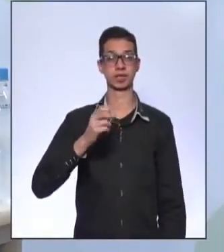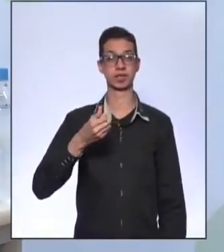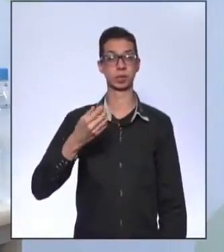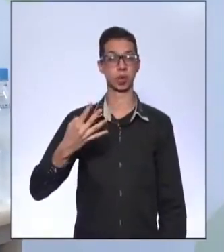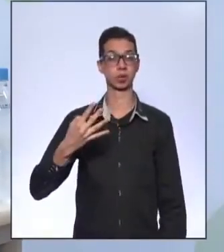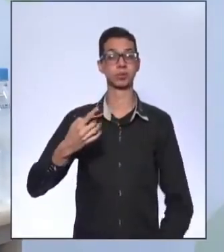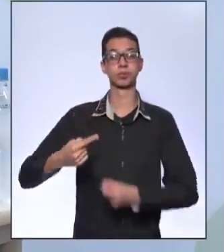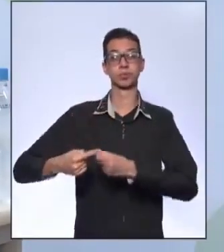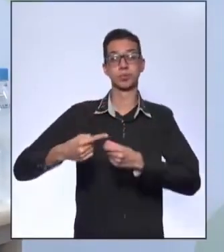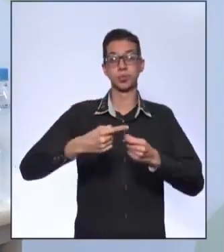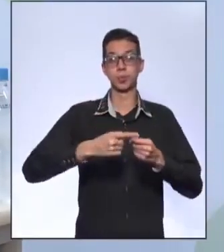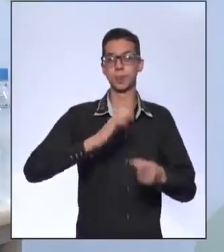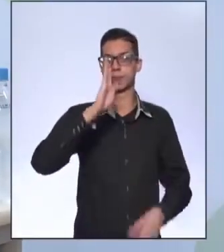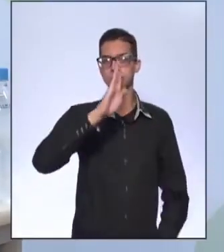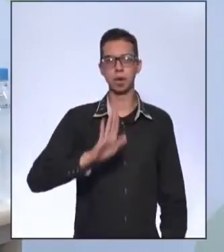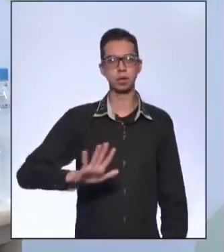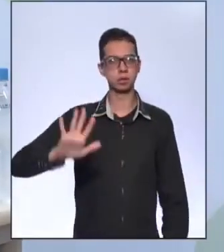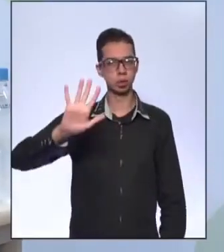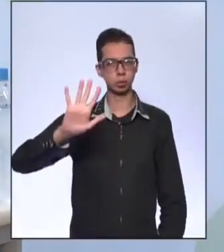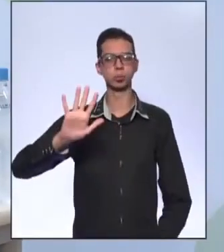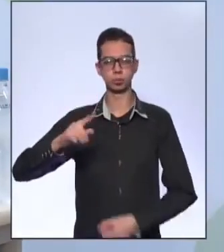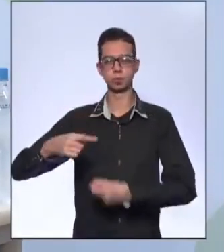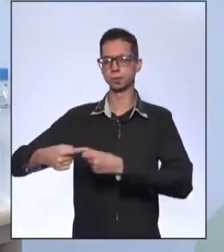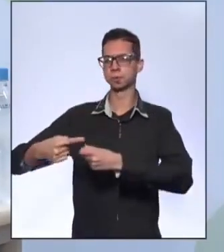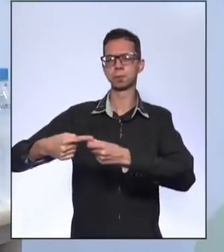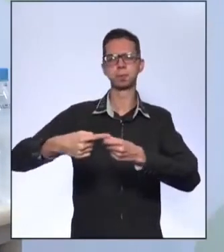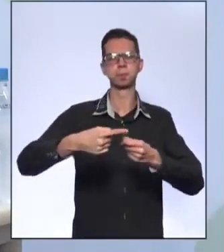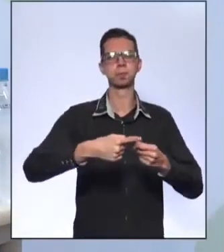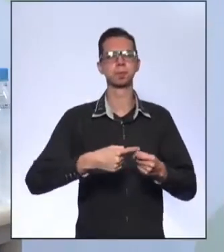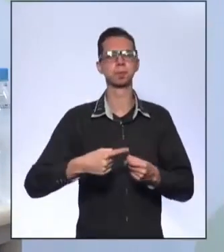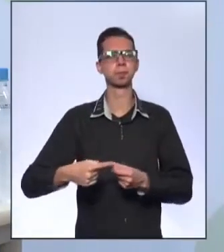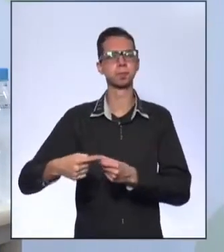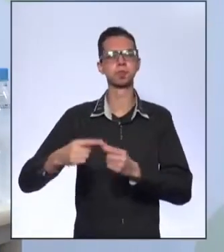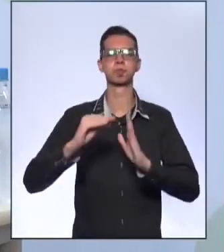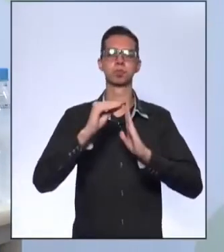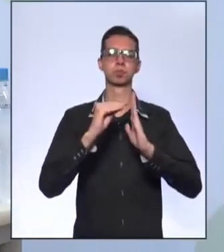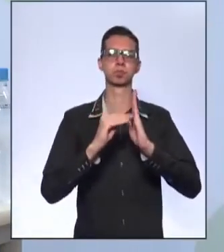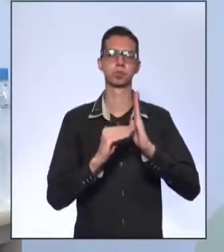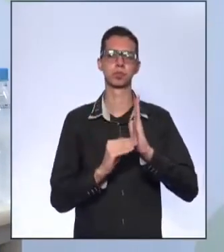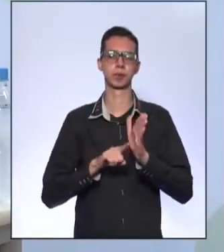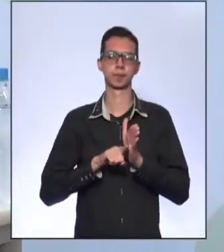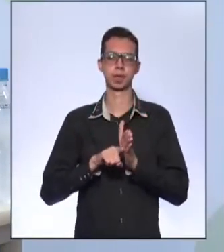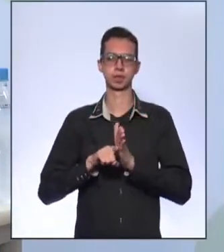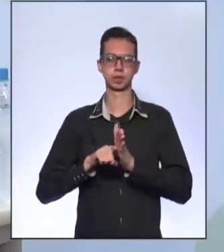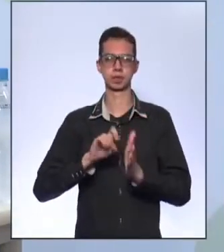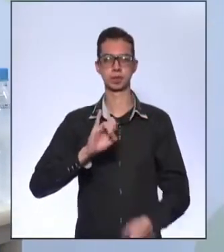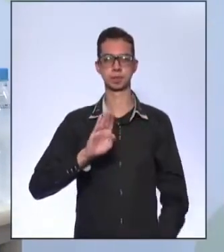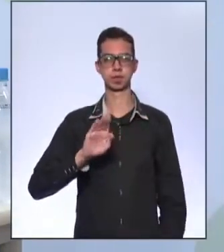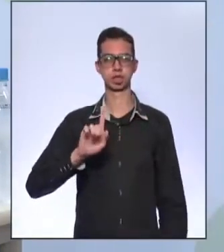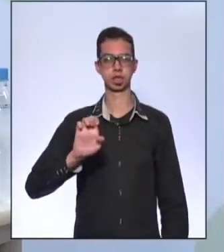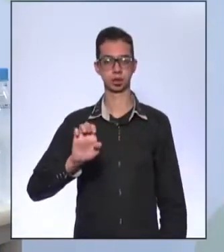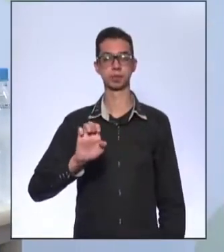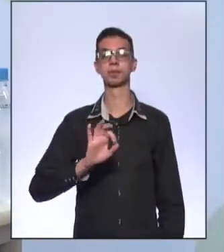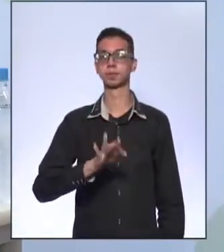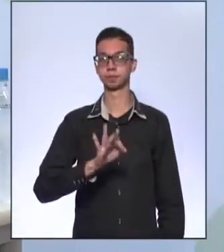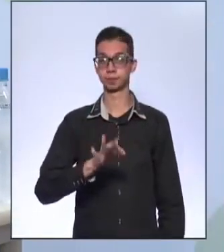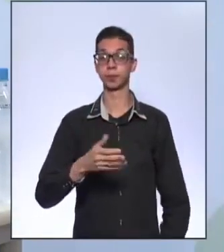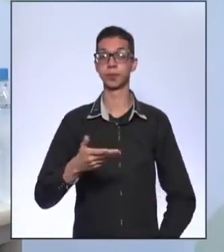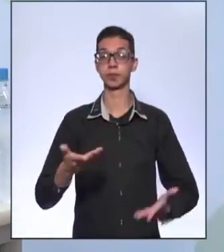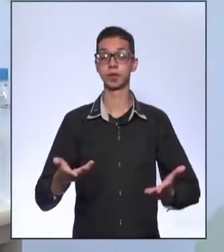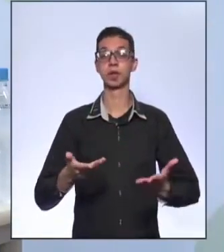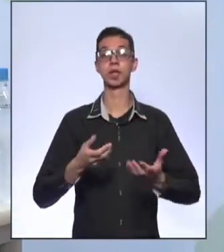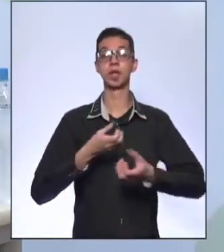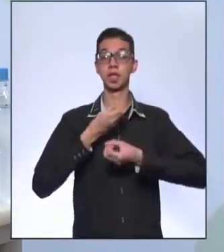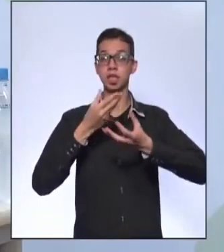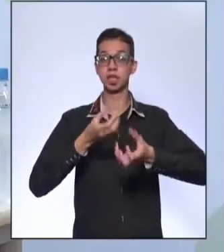então praticamente todos os municípios aí foram abrangidas nessa nessa pesquisa que foi feita essa os